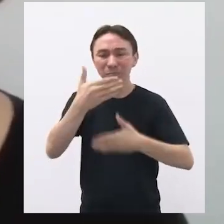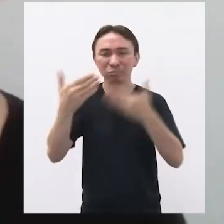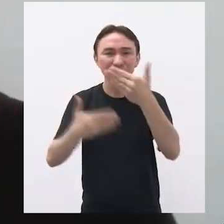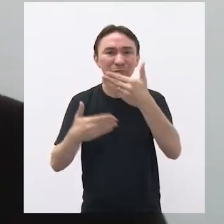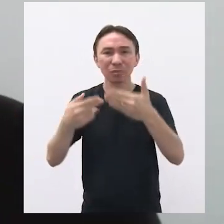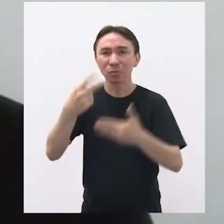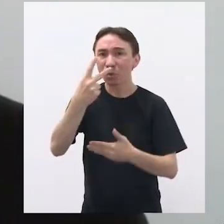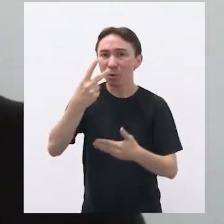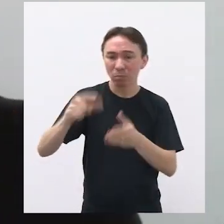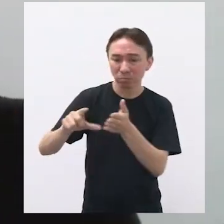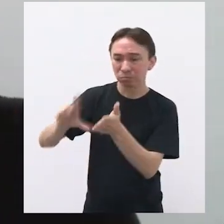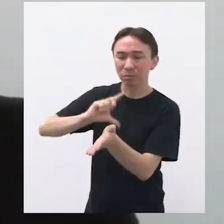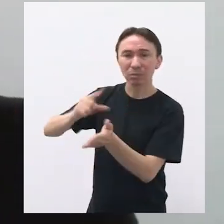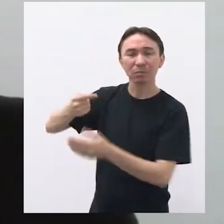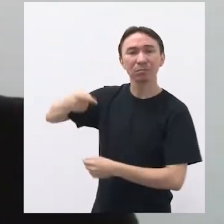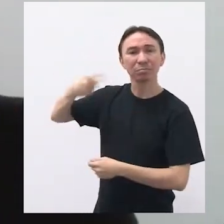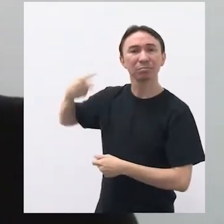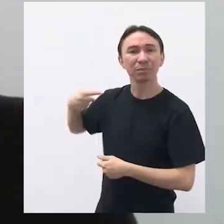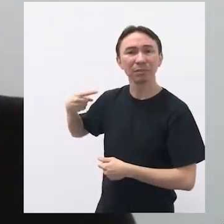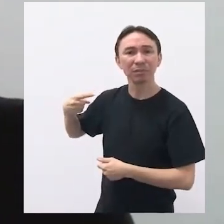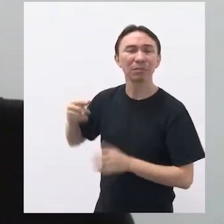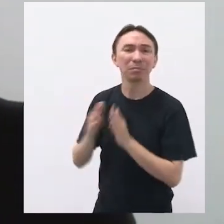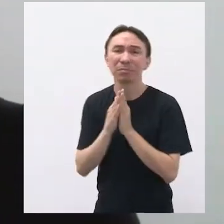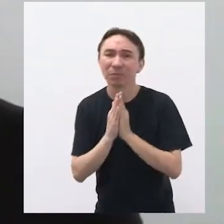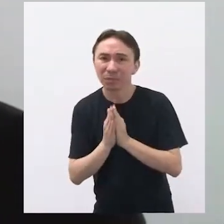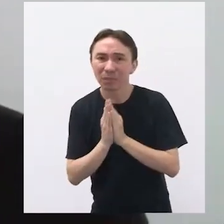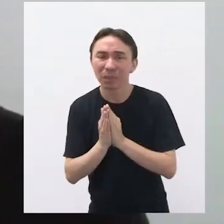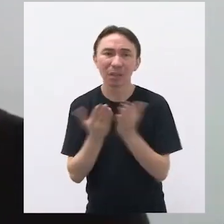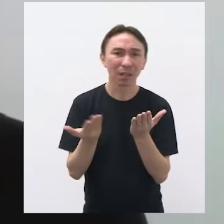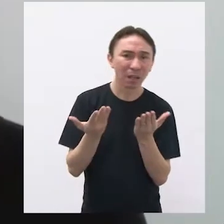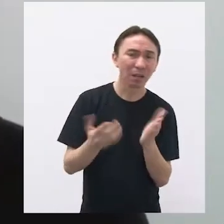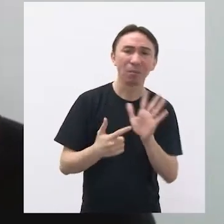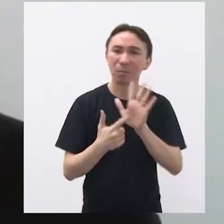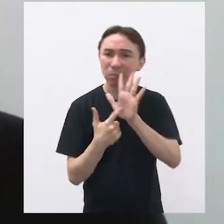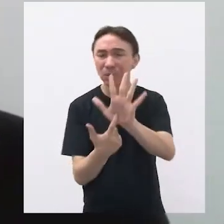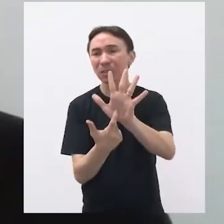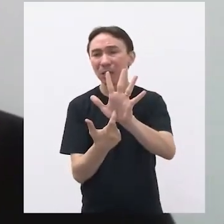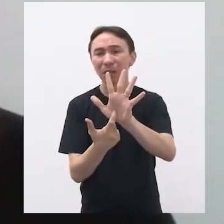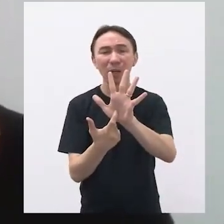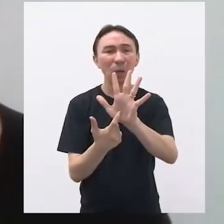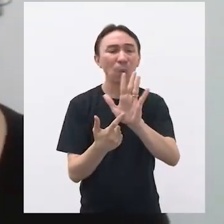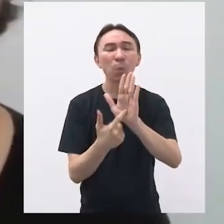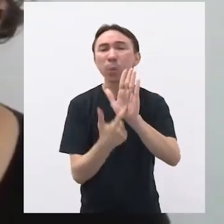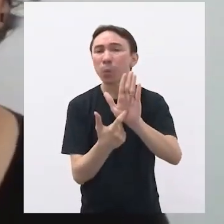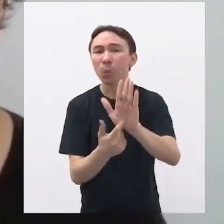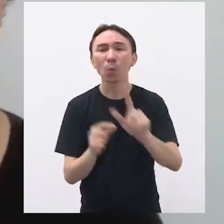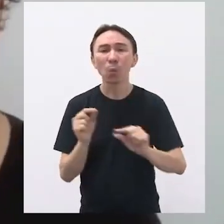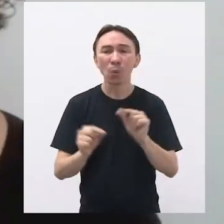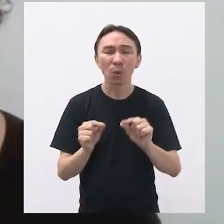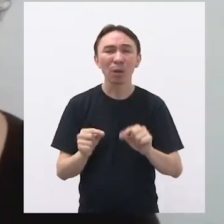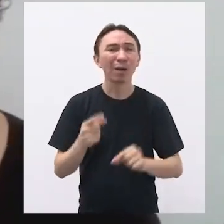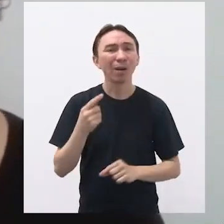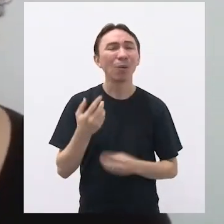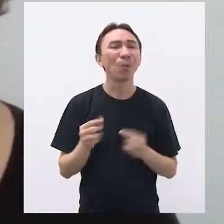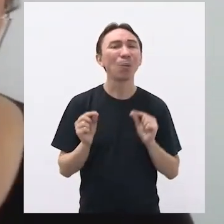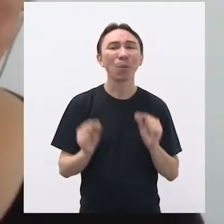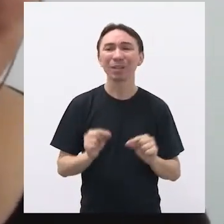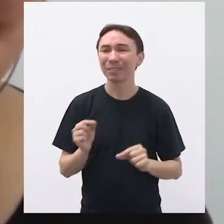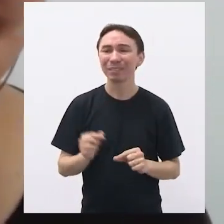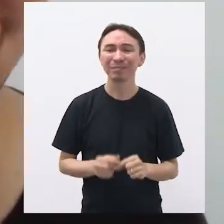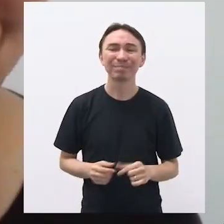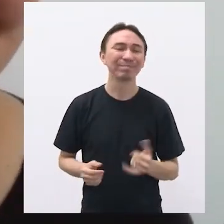por favor, que eu queria destacar a definição do que é educação das relações étnico-raciais. Desculpa, a gente